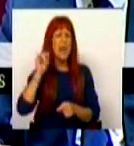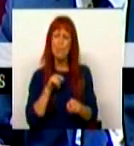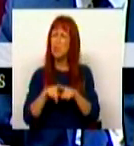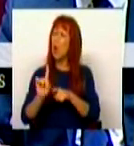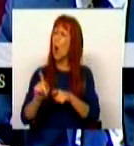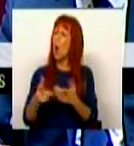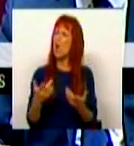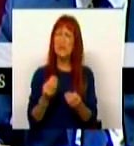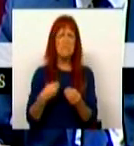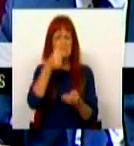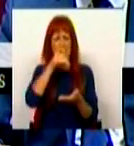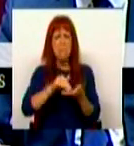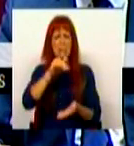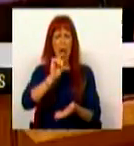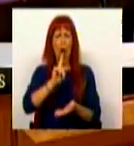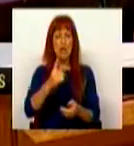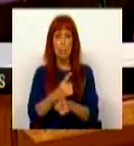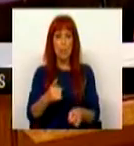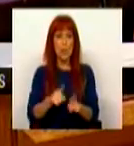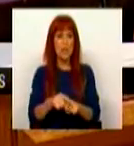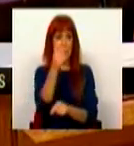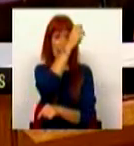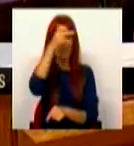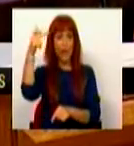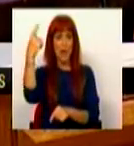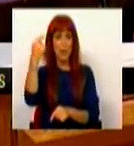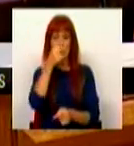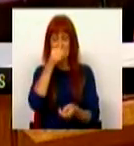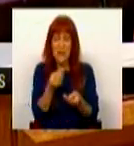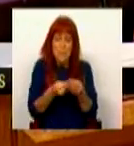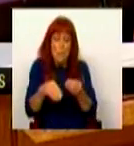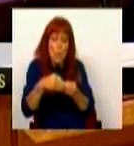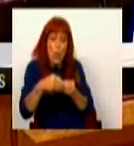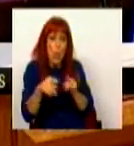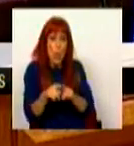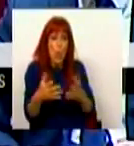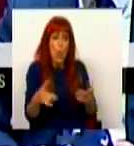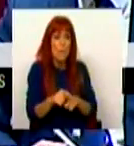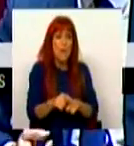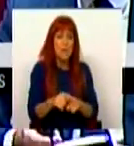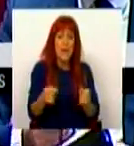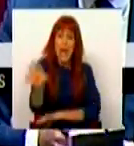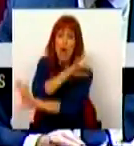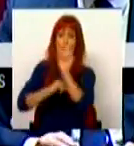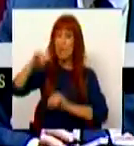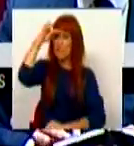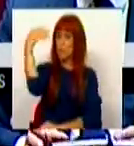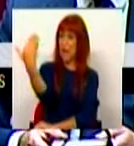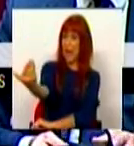política está a acomodar. Porque numa frase ela acomoda uma Europa em